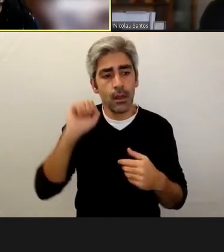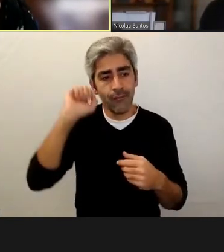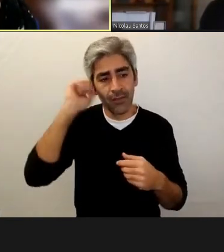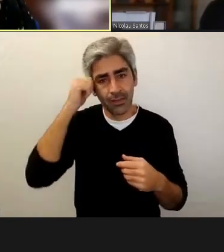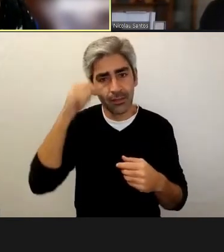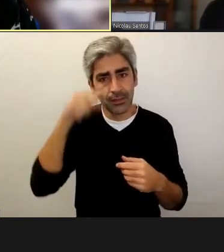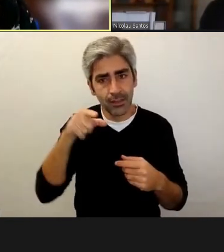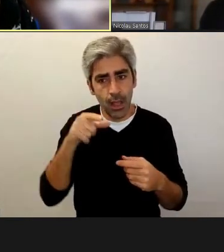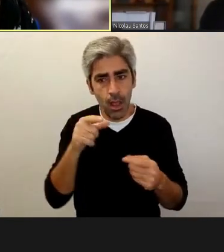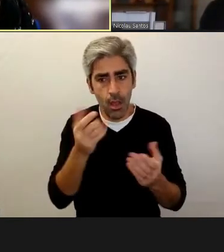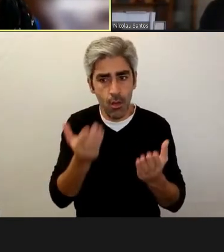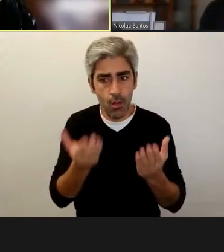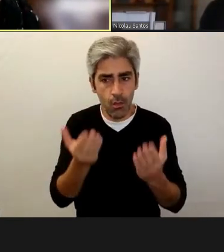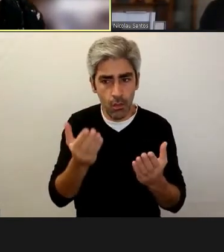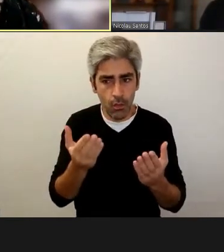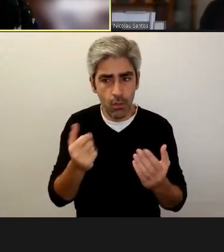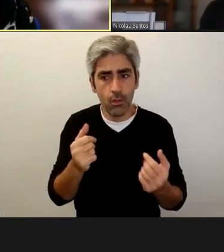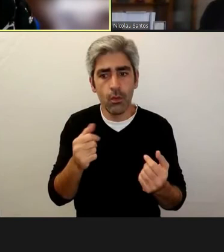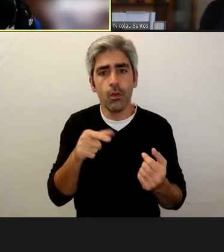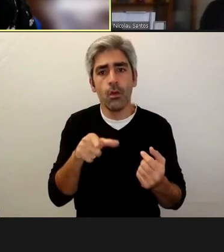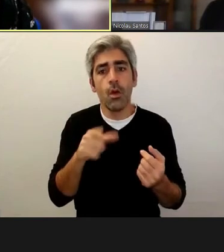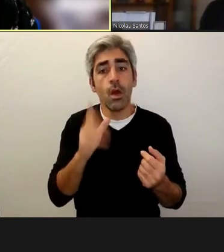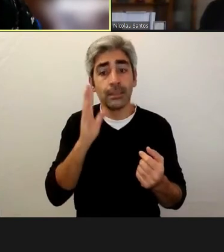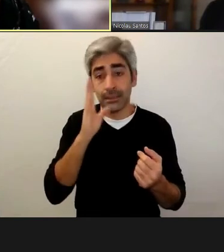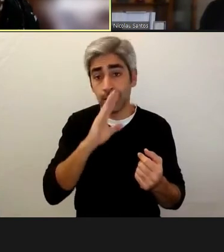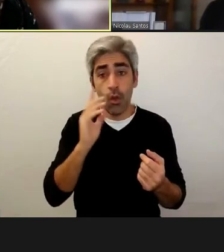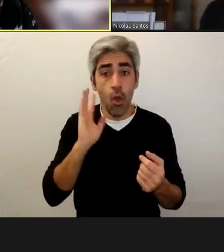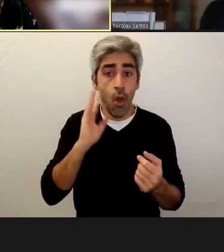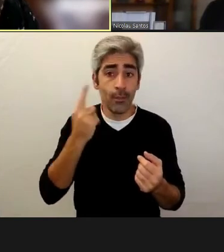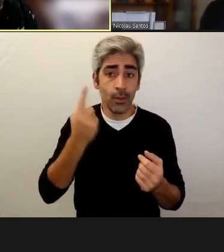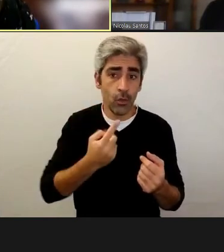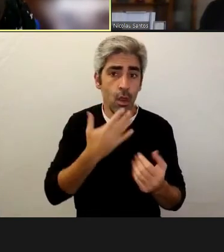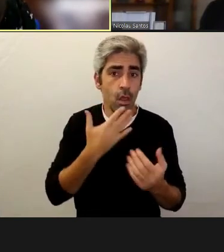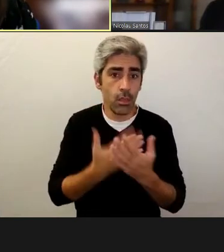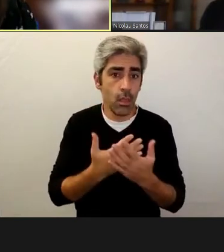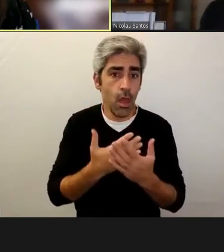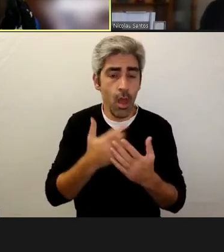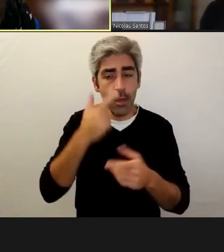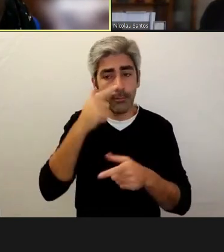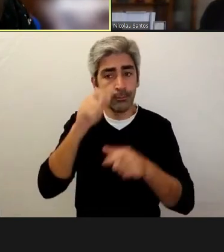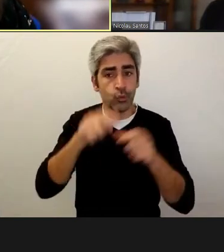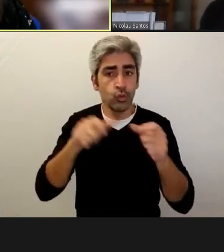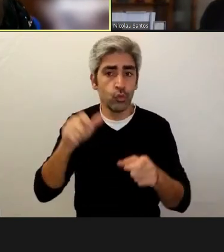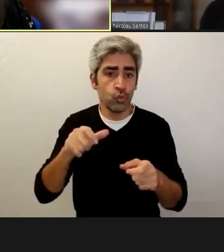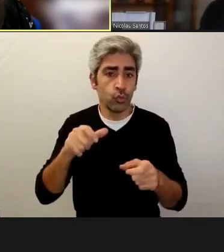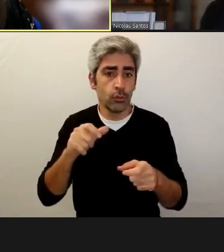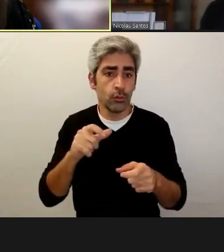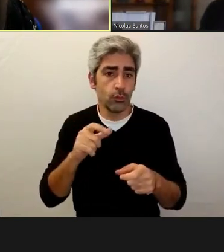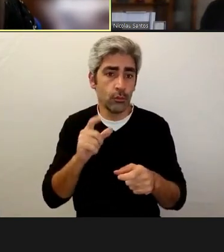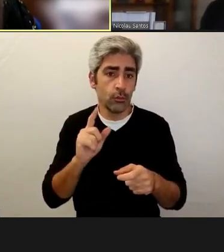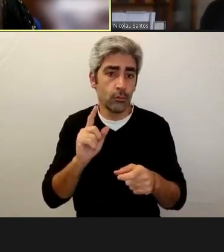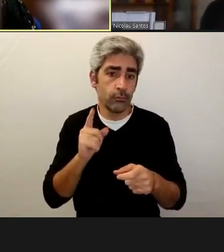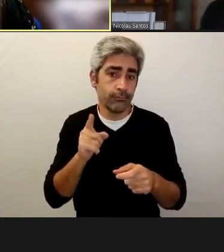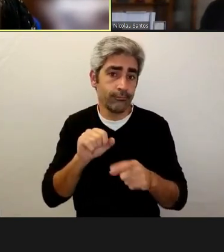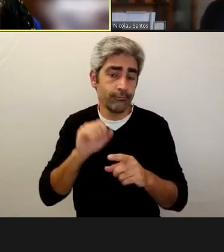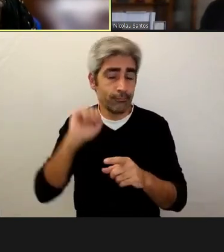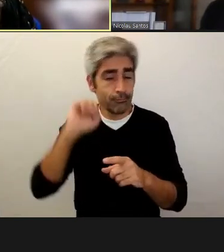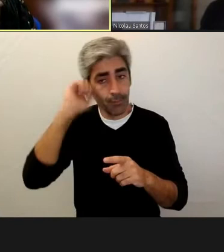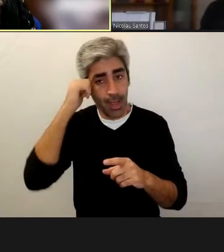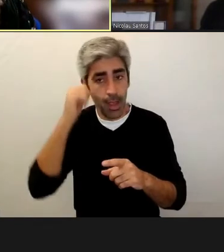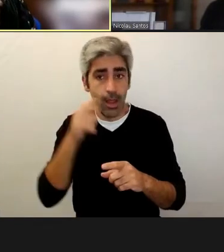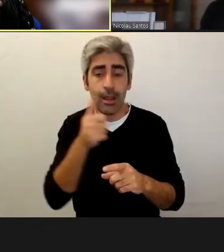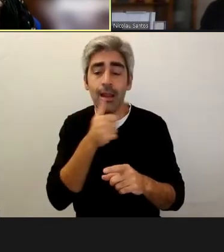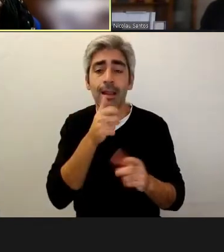mas desde logo sendo obrigatória vai impor um comportamento, portanto vai contender com a liberdade de autodeterminação da pessoa,